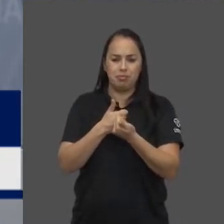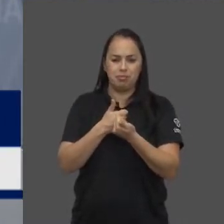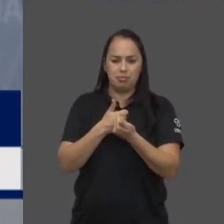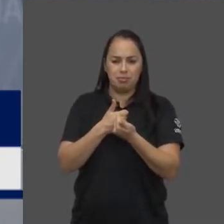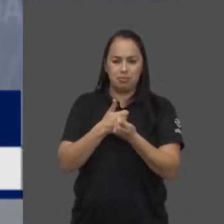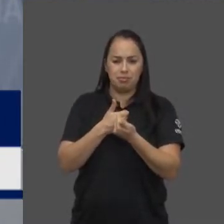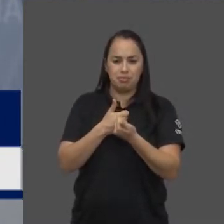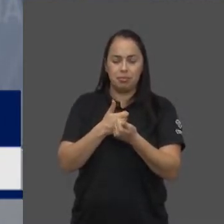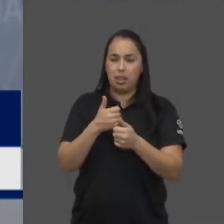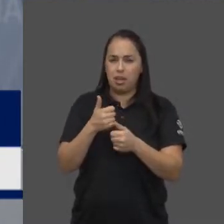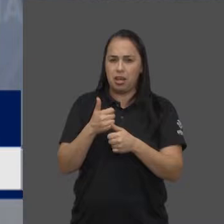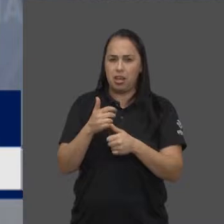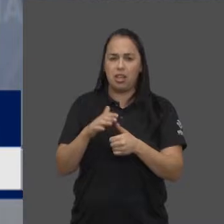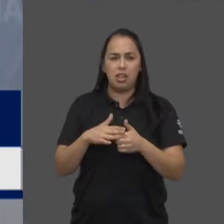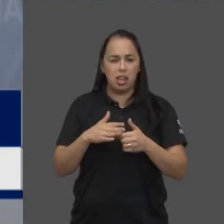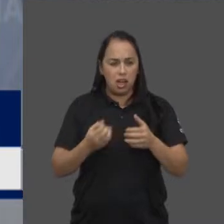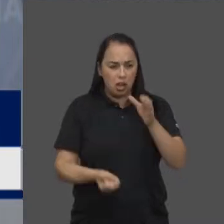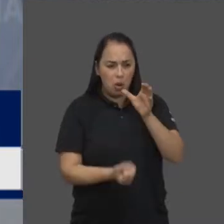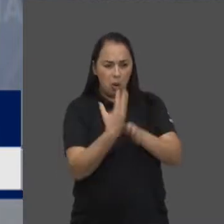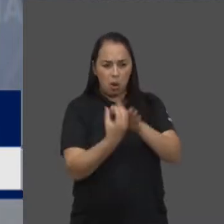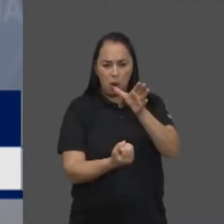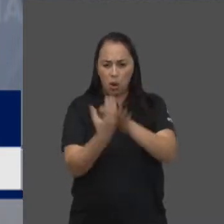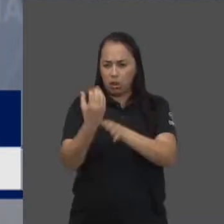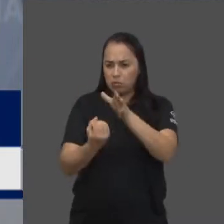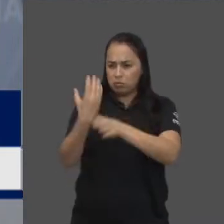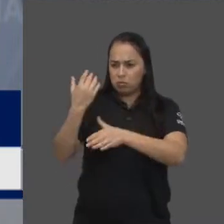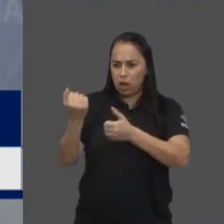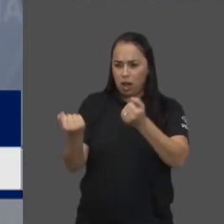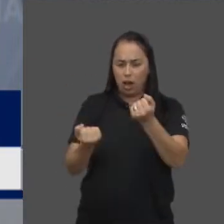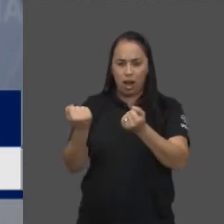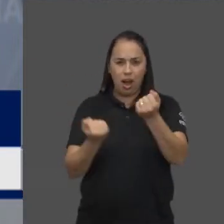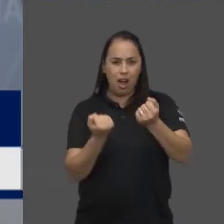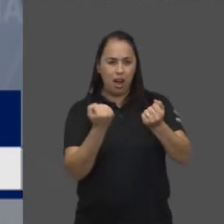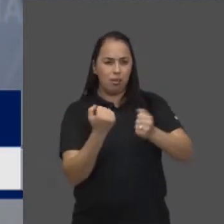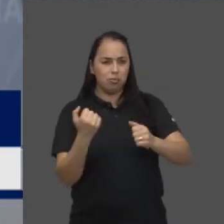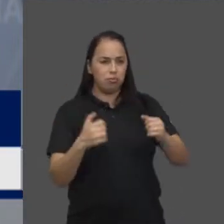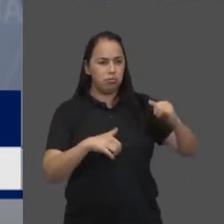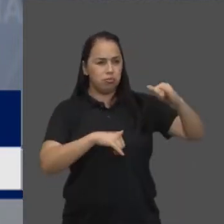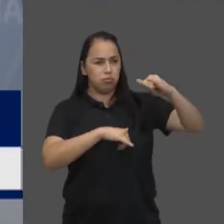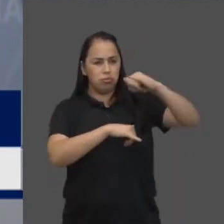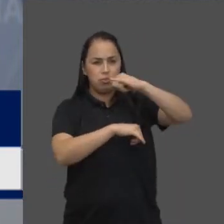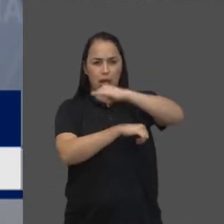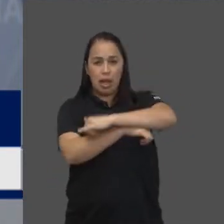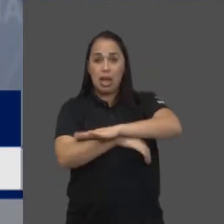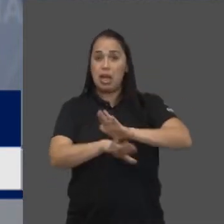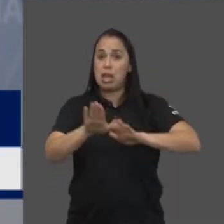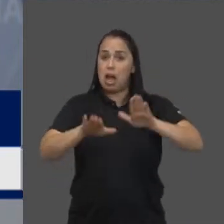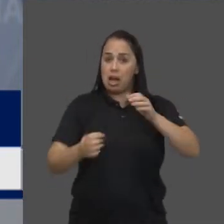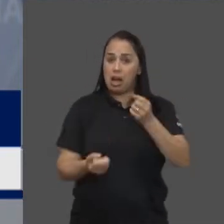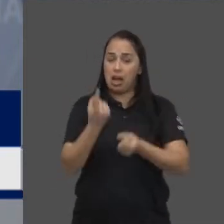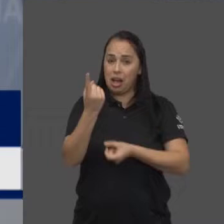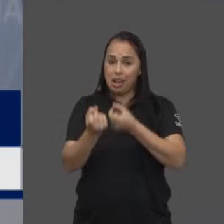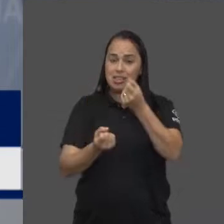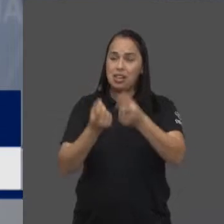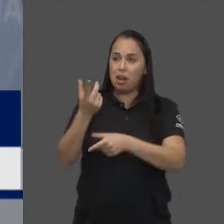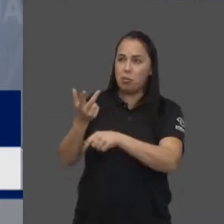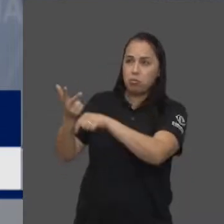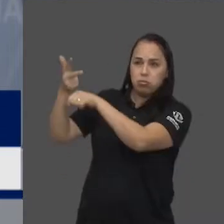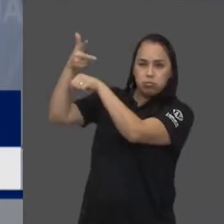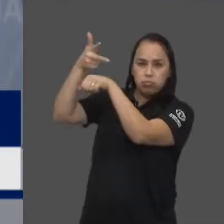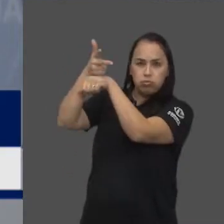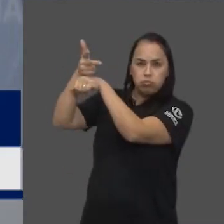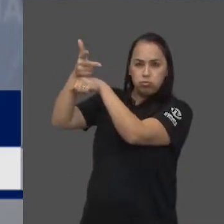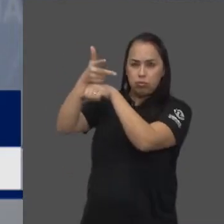atualizada acolhedora incrível que produz com certa facilidade